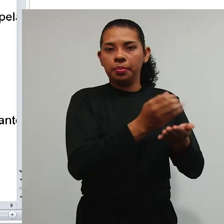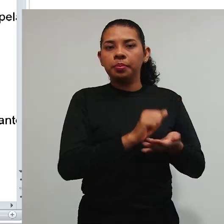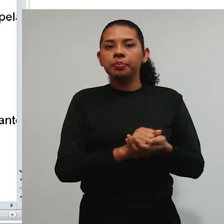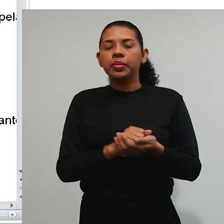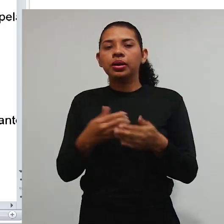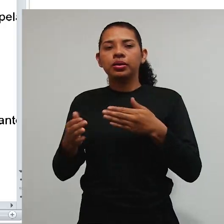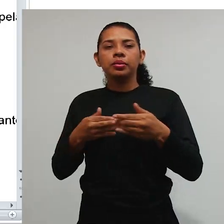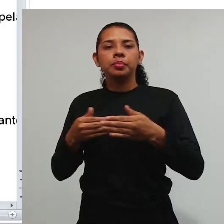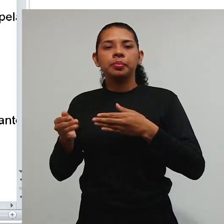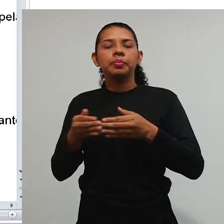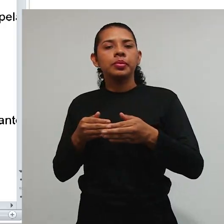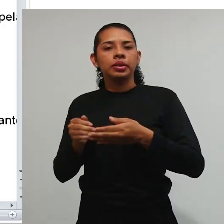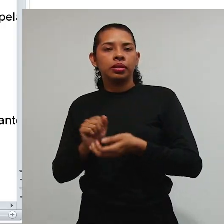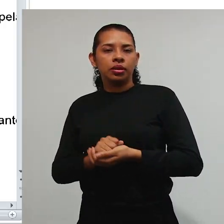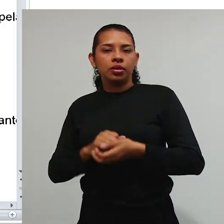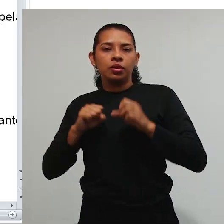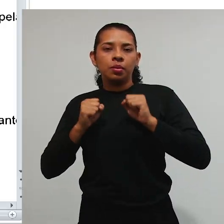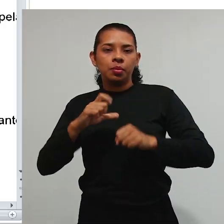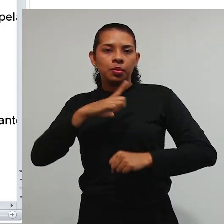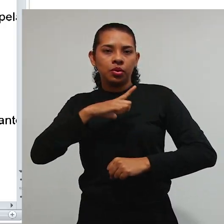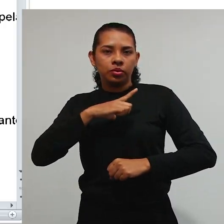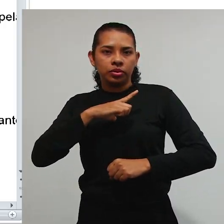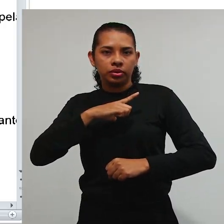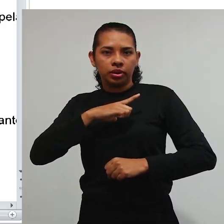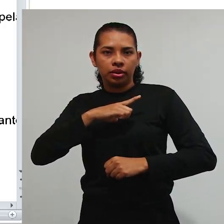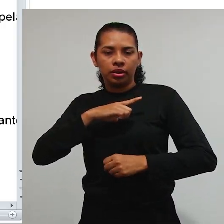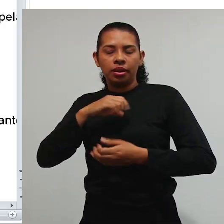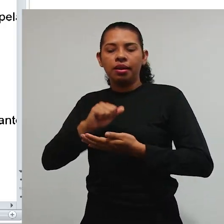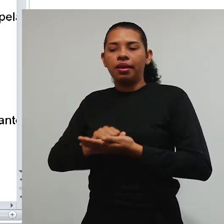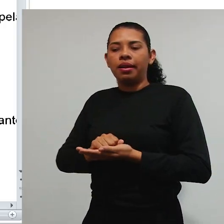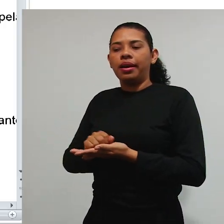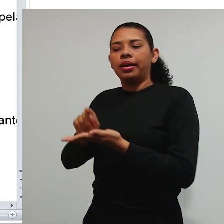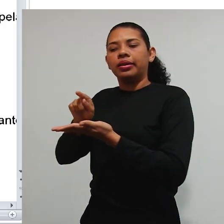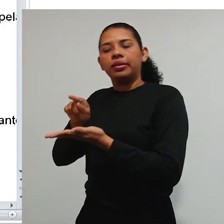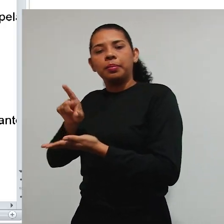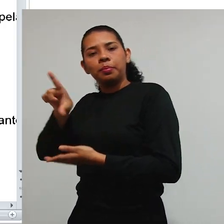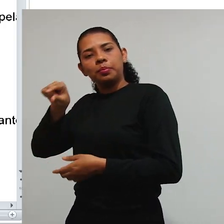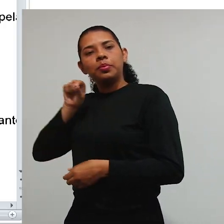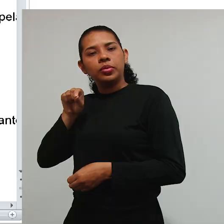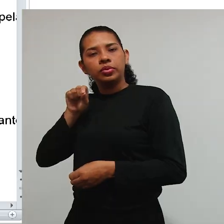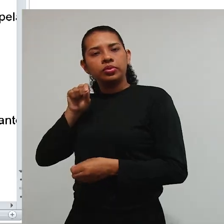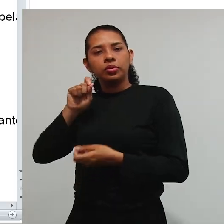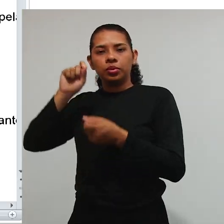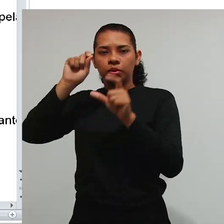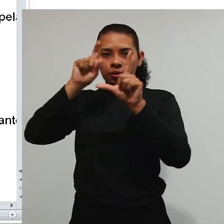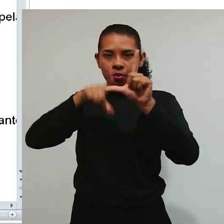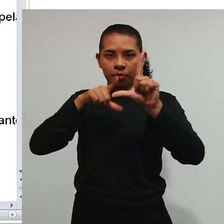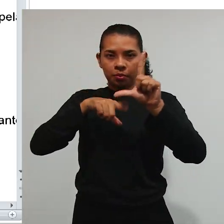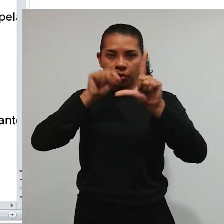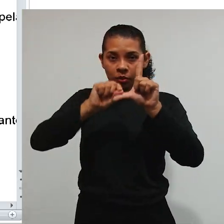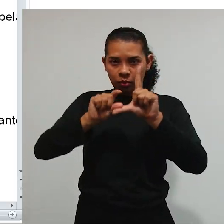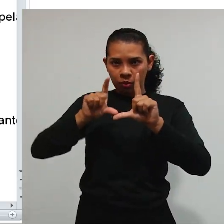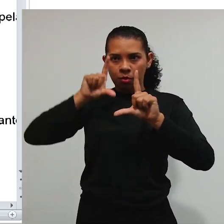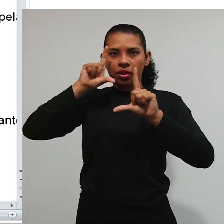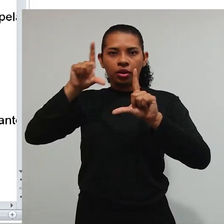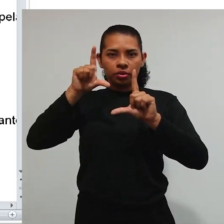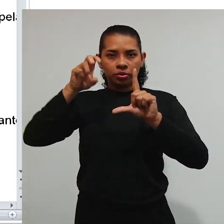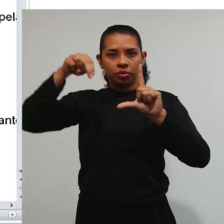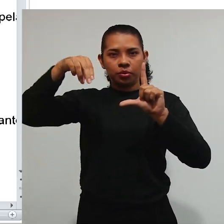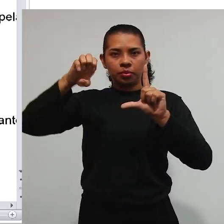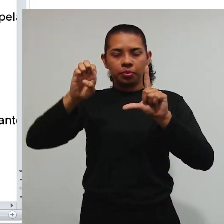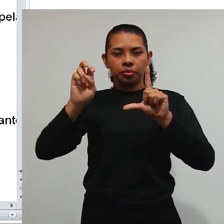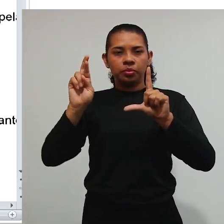ser maiúscula, mas sem negrito, tá bom? Tá? Então, é maiúsculo, aí seção secundária é maiúsculo, mas sem